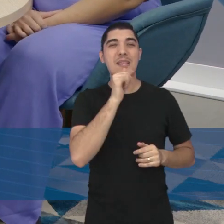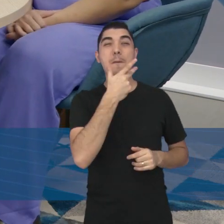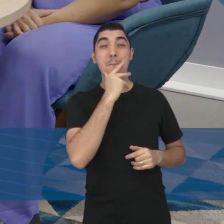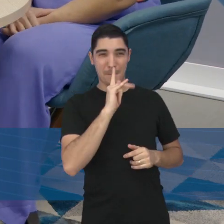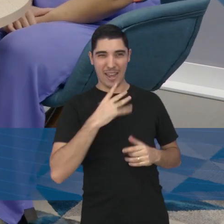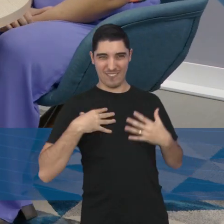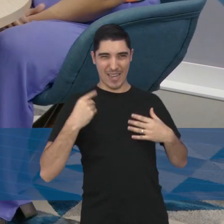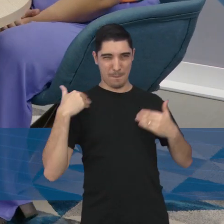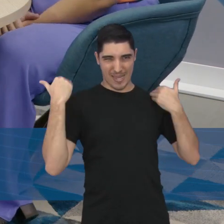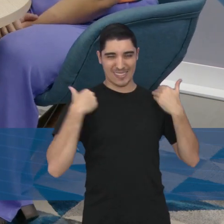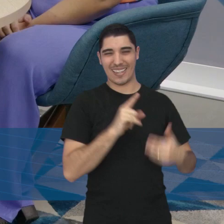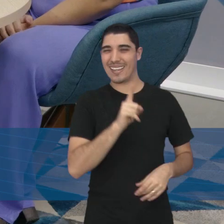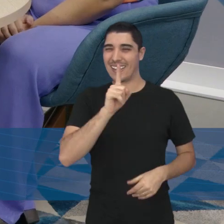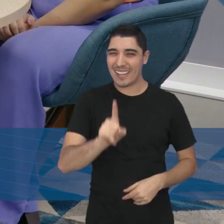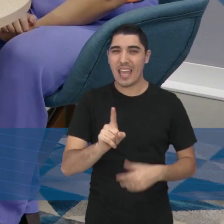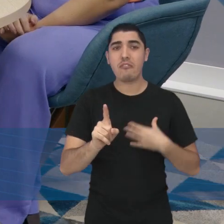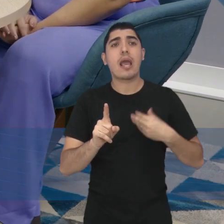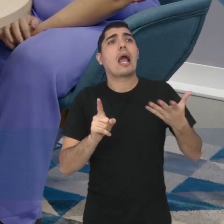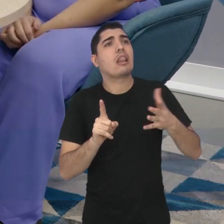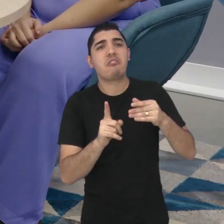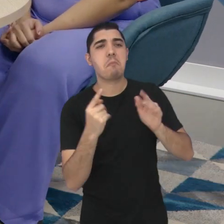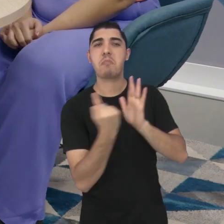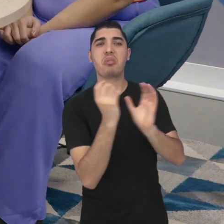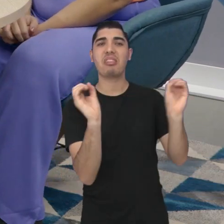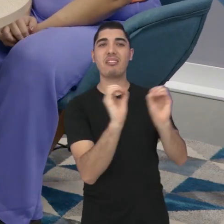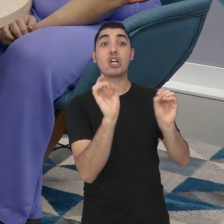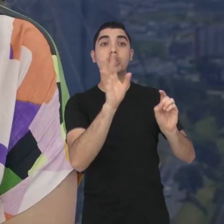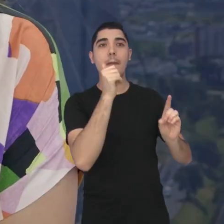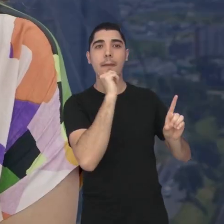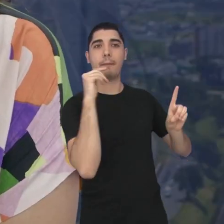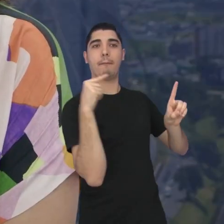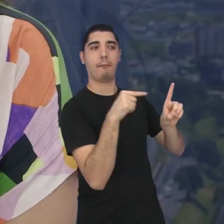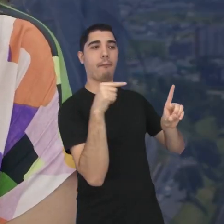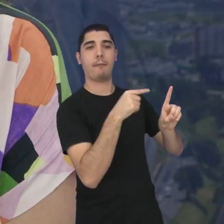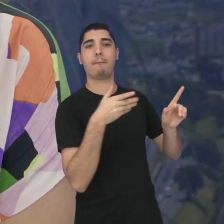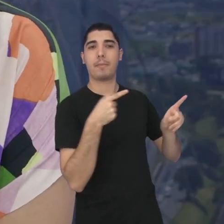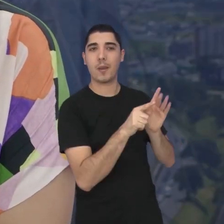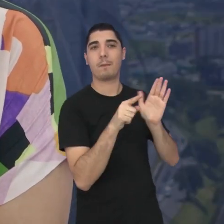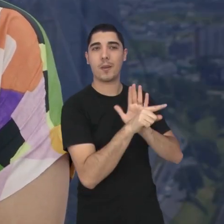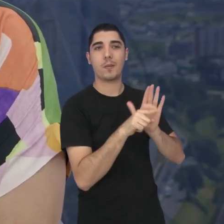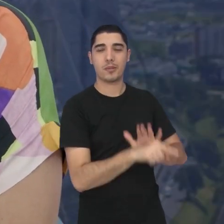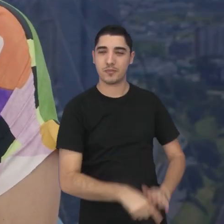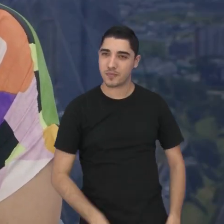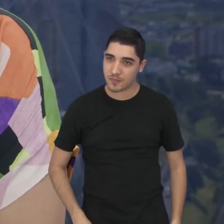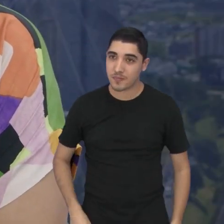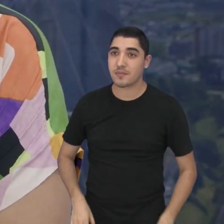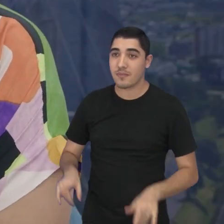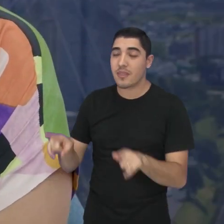esse peso, infelizmente, porque é pesado para a gente. Sim. E é sempre muito mais comum, não vou dizer